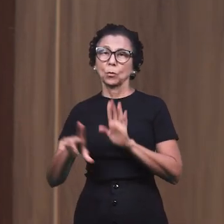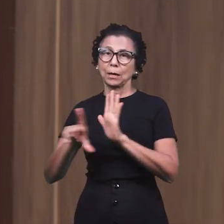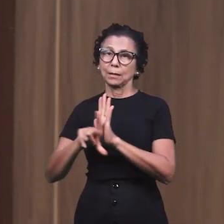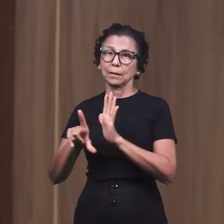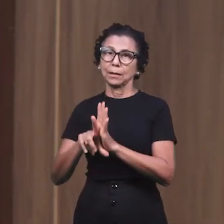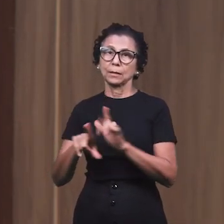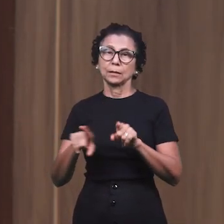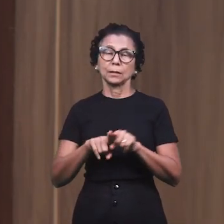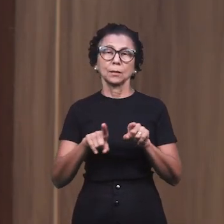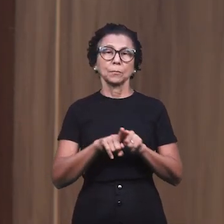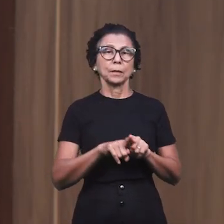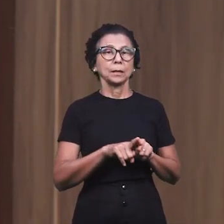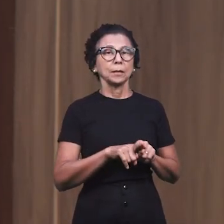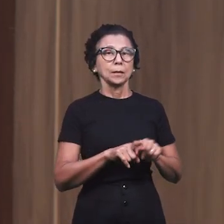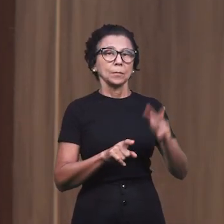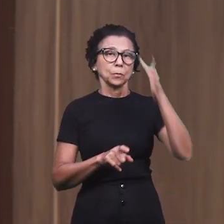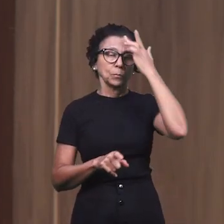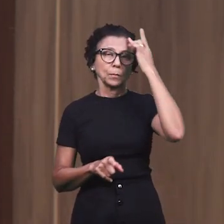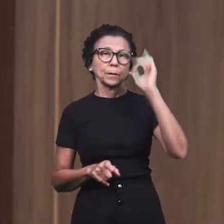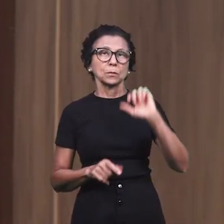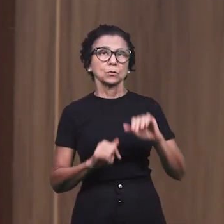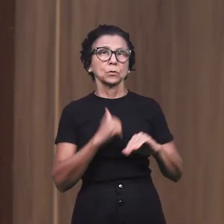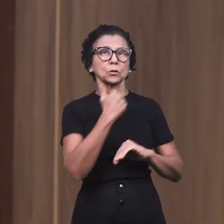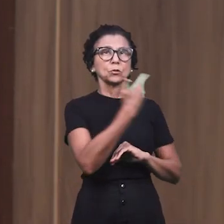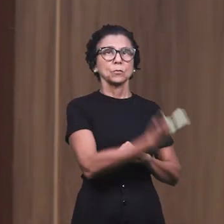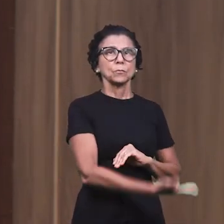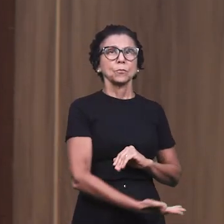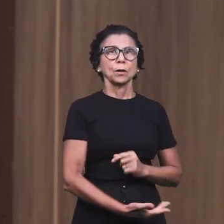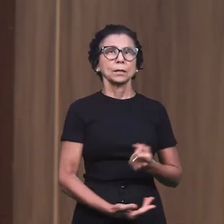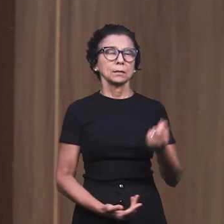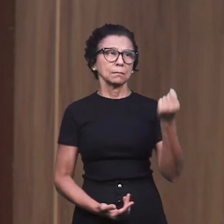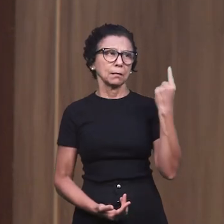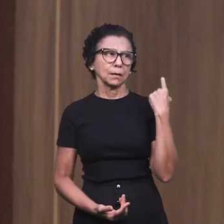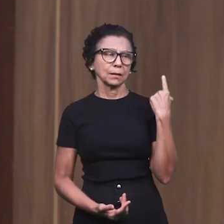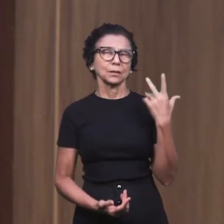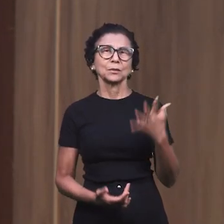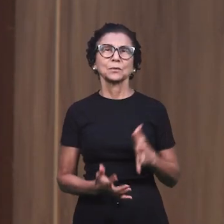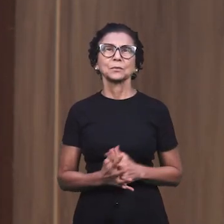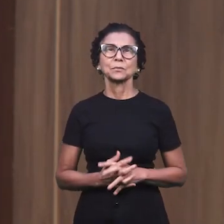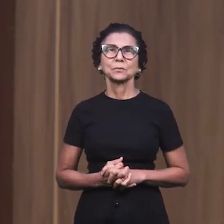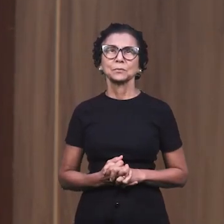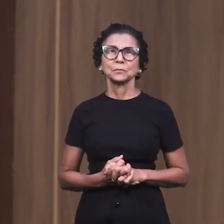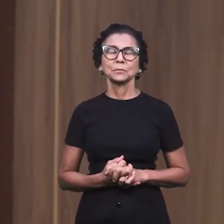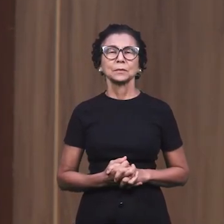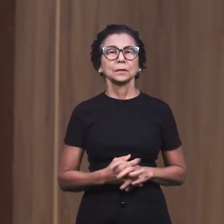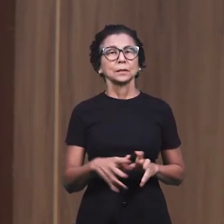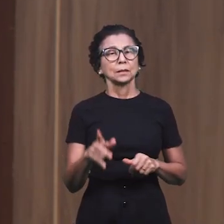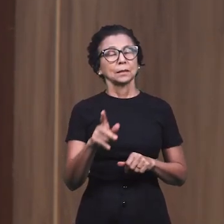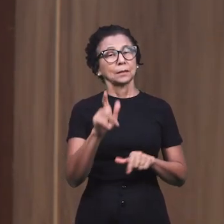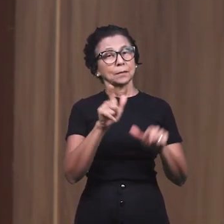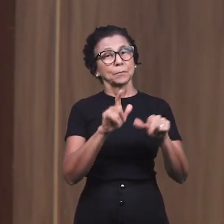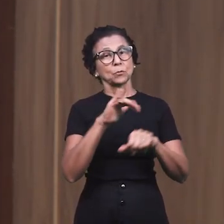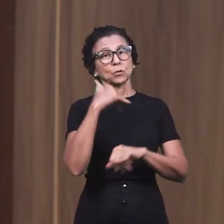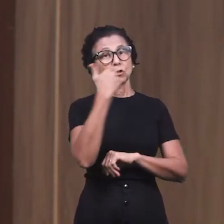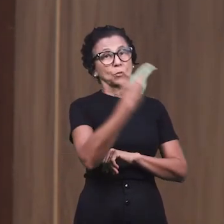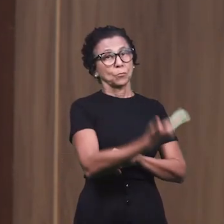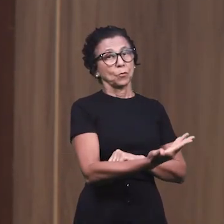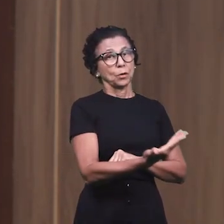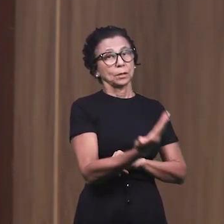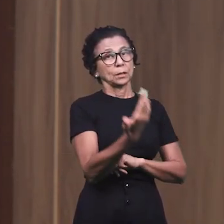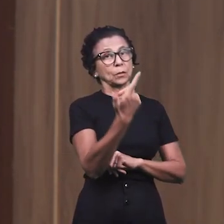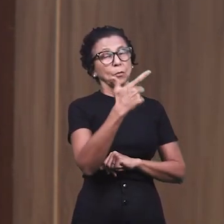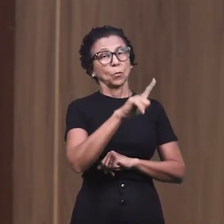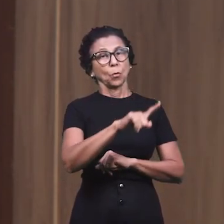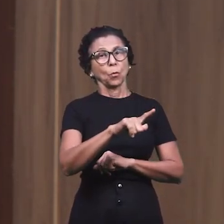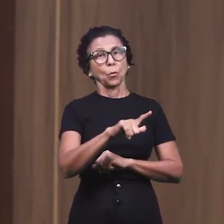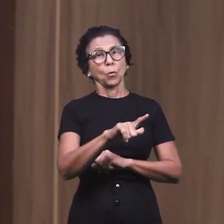bem assim, o estrangeiro, a gente fala bem assim, gente, o estrangeiro, na verdade, ele tem outros costumes. Mas quando ele vem peregrinar